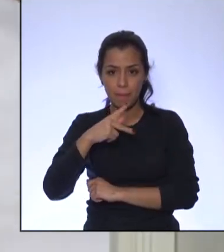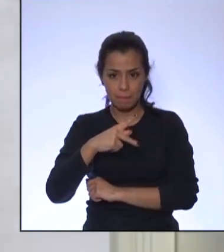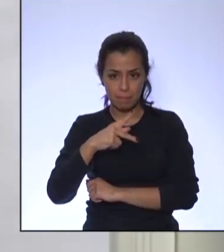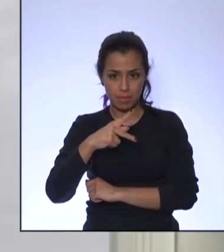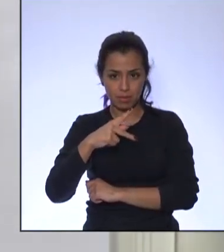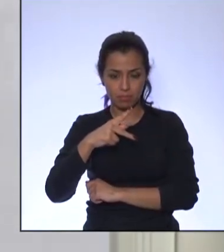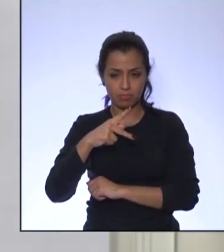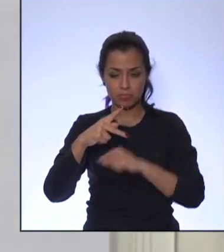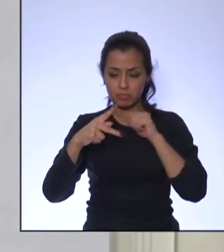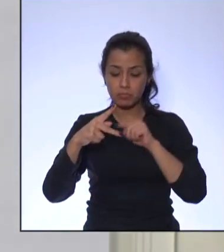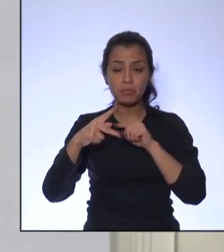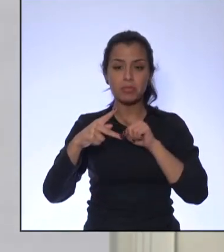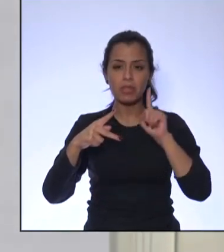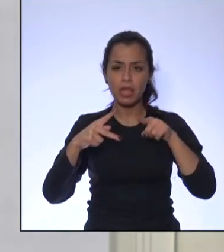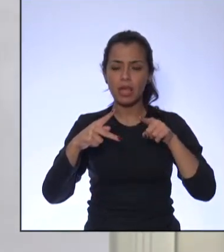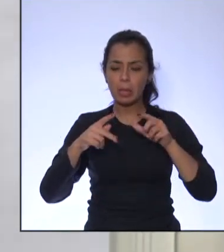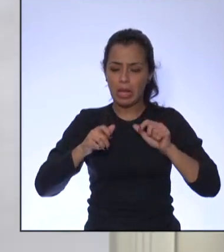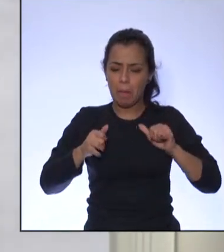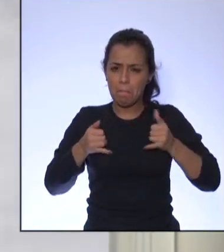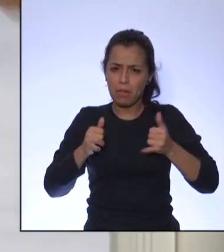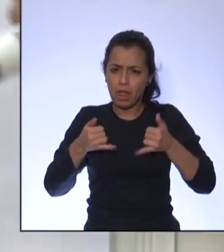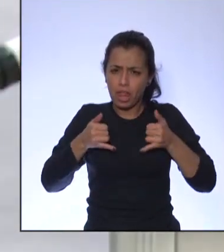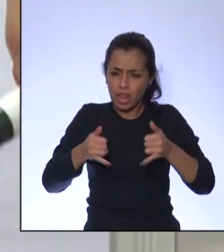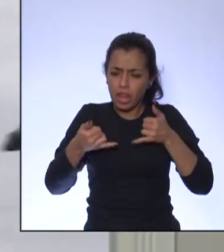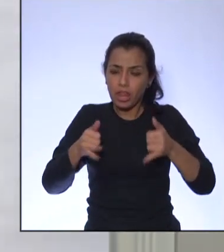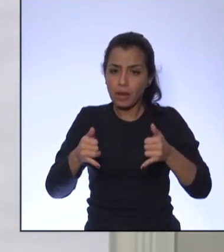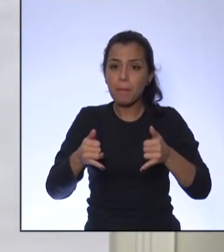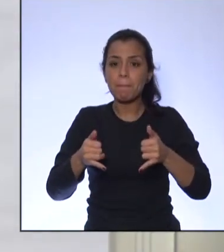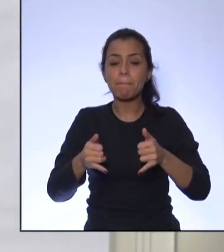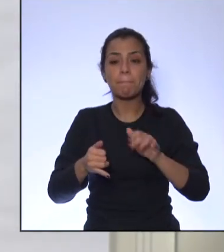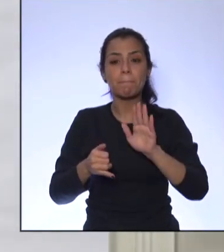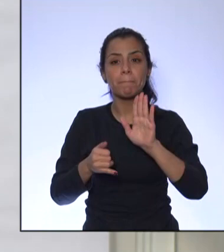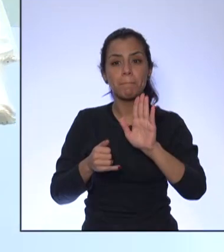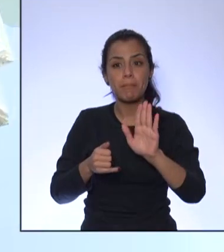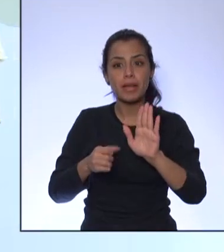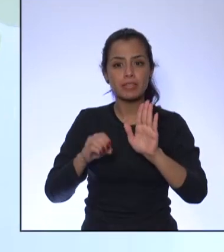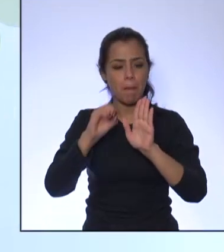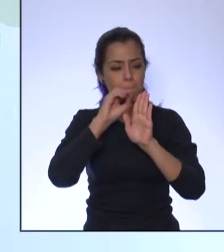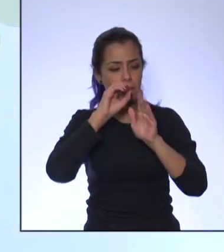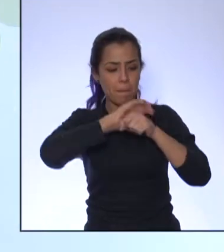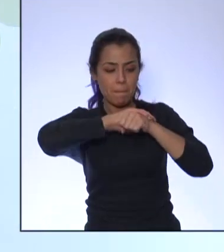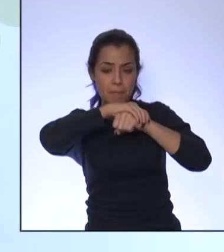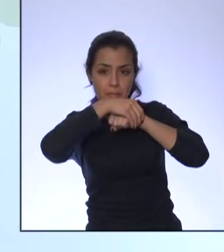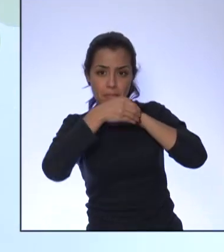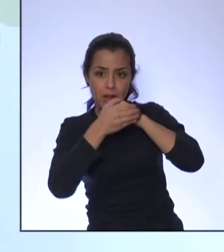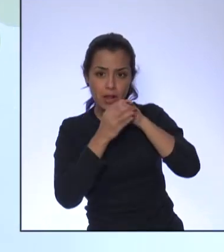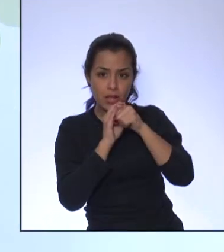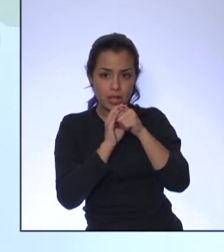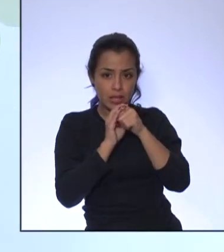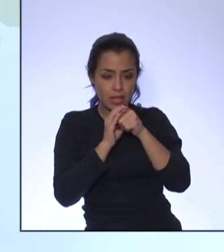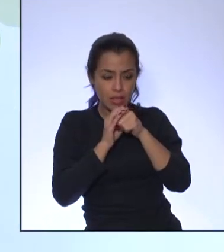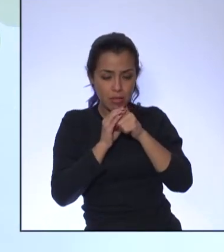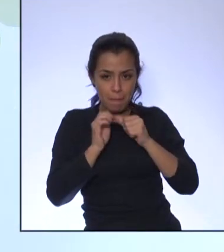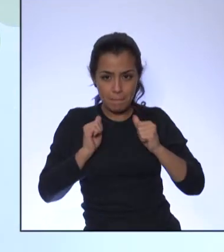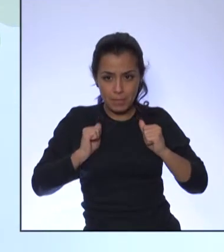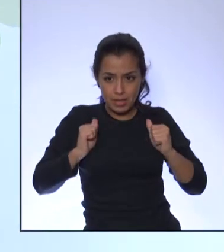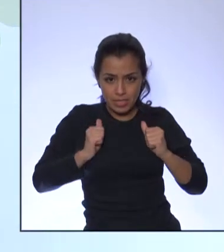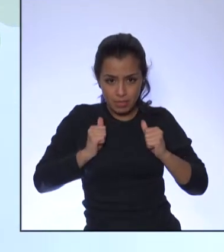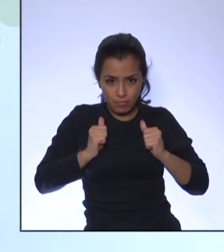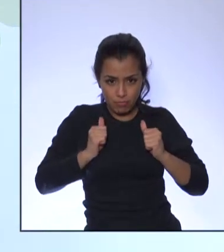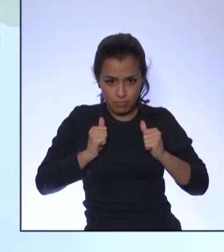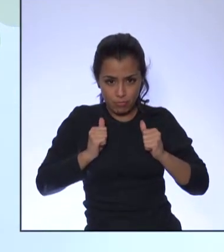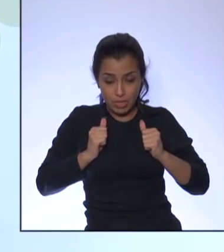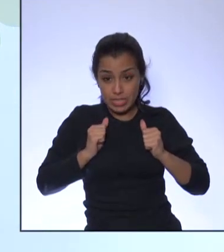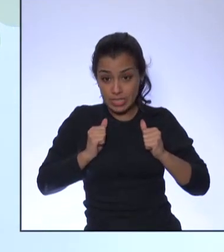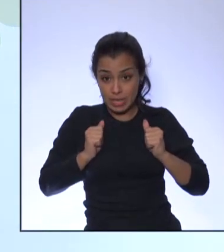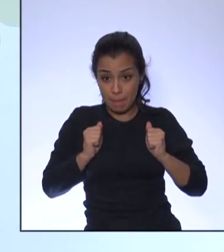estrutura altamente energética, ou seja, se essa membrana fizer um transporte passivo, ela não vai gastar energia. Se ela